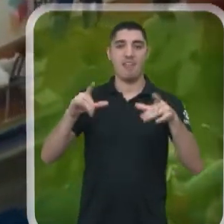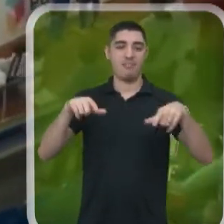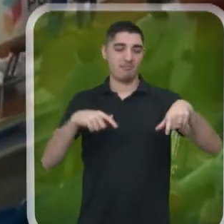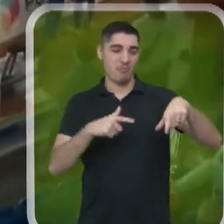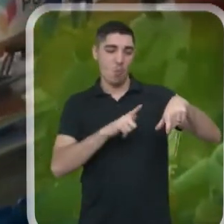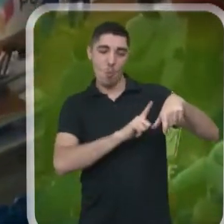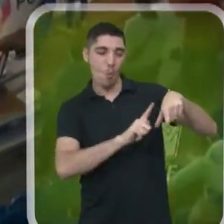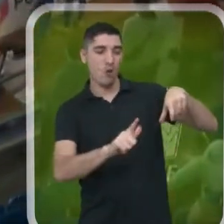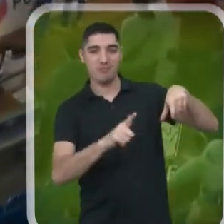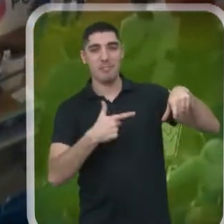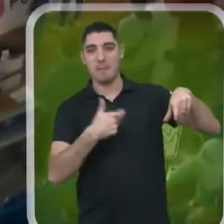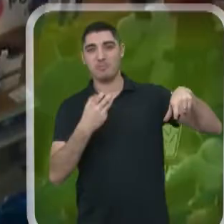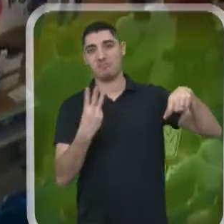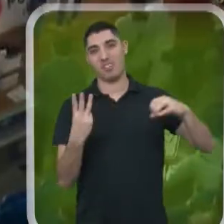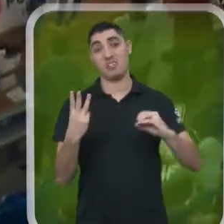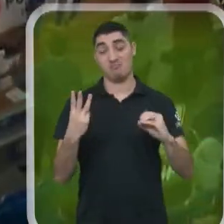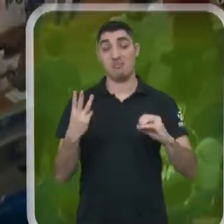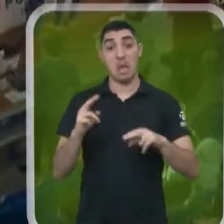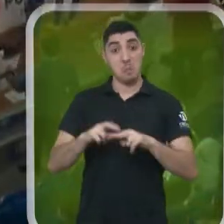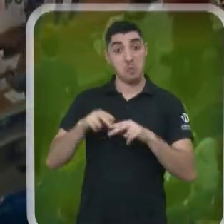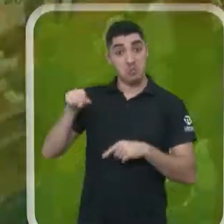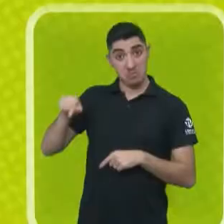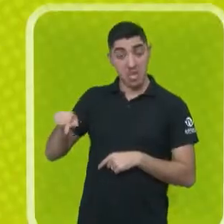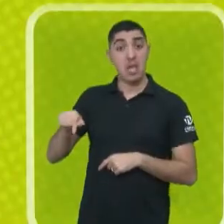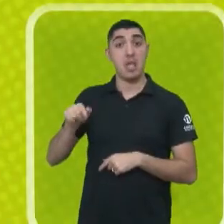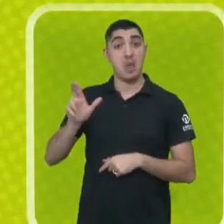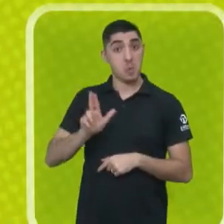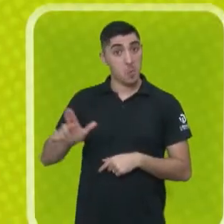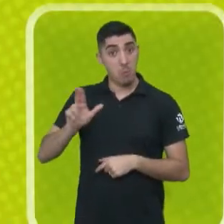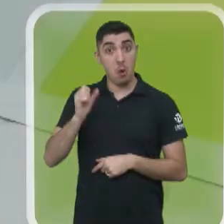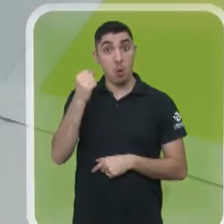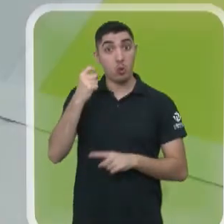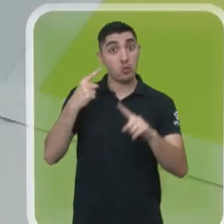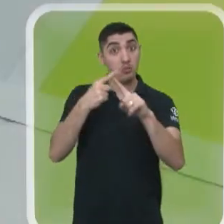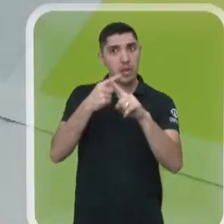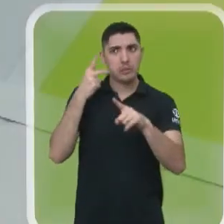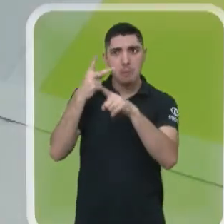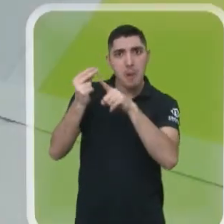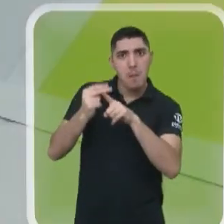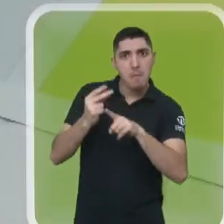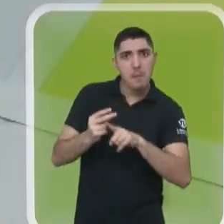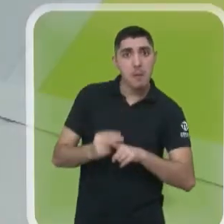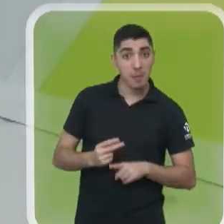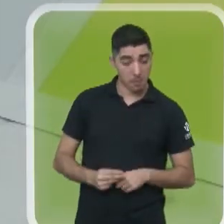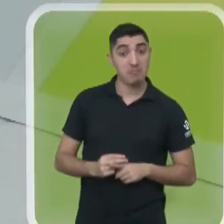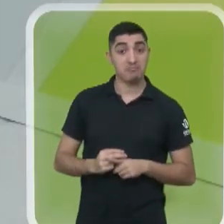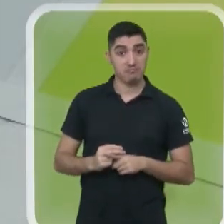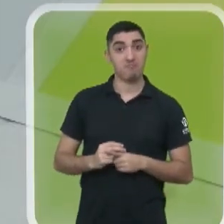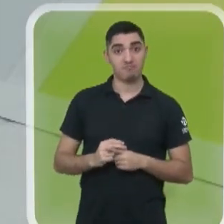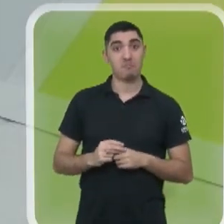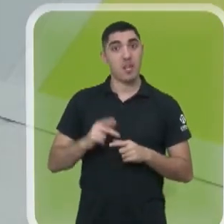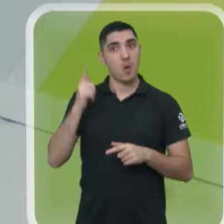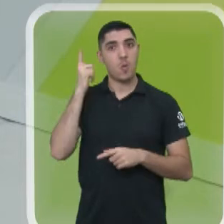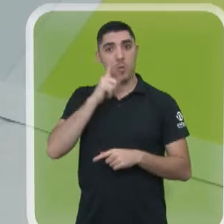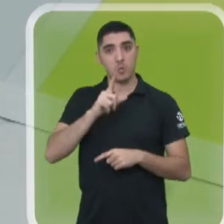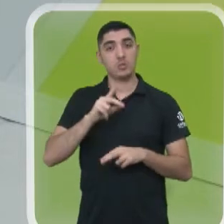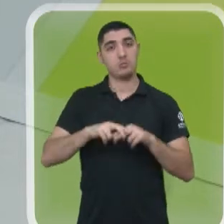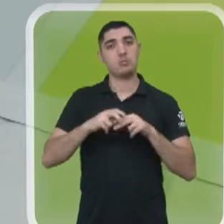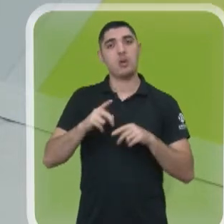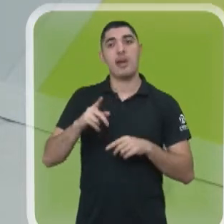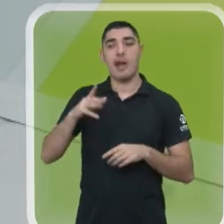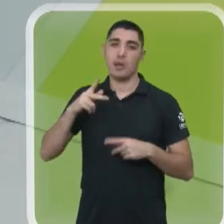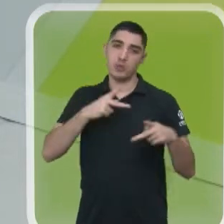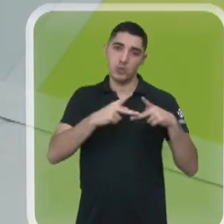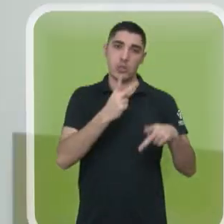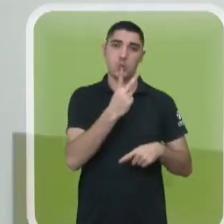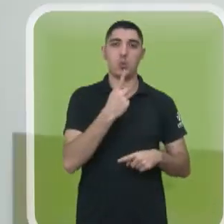3 a 0 oitava Vitória consecutiva da equipe do Praia São José conquista conquista não há amargou sua segunda derrota